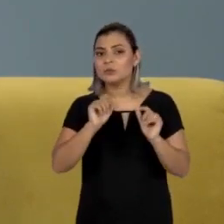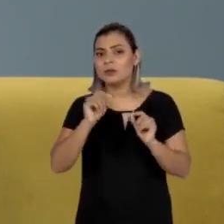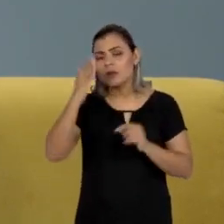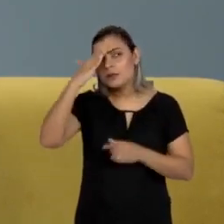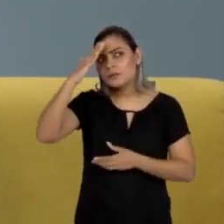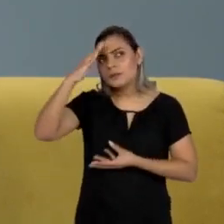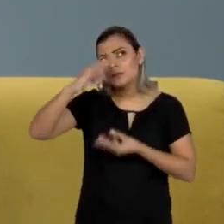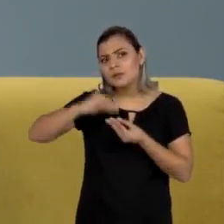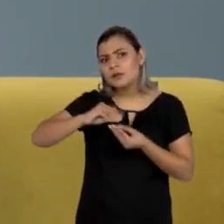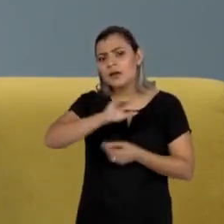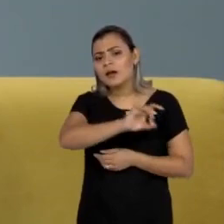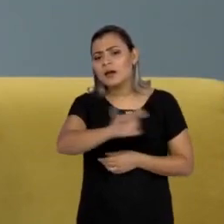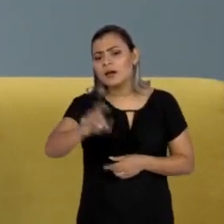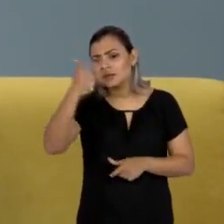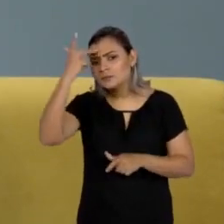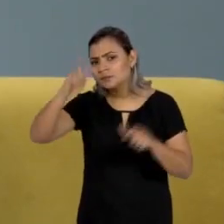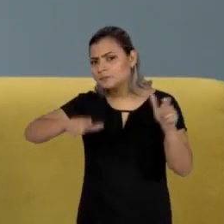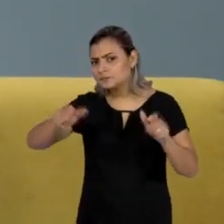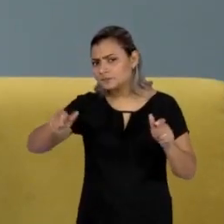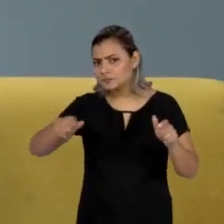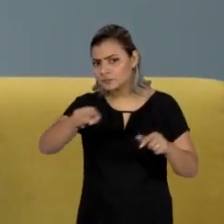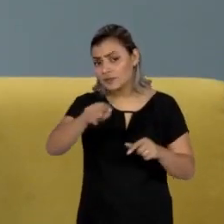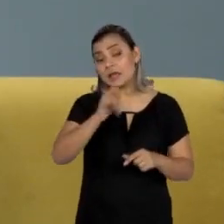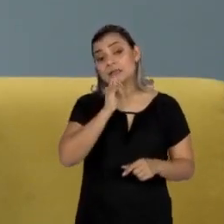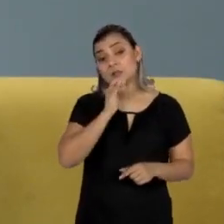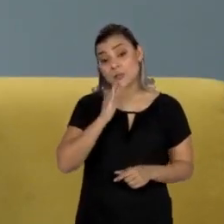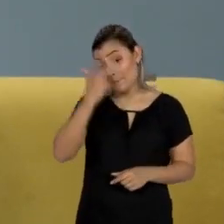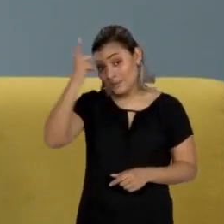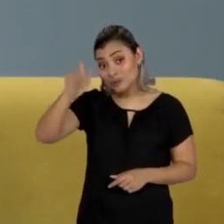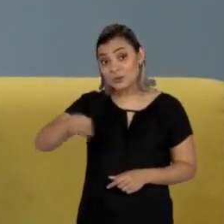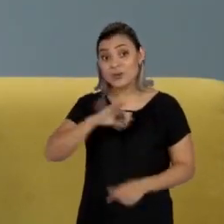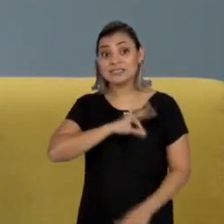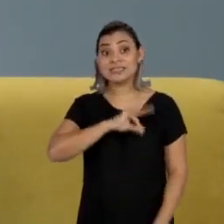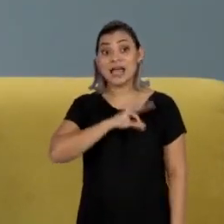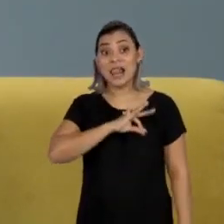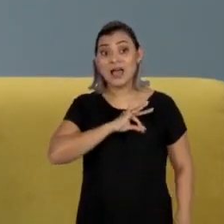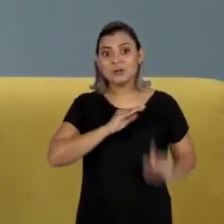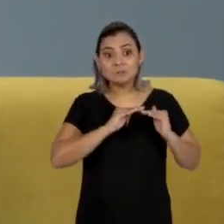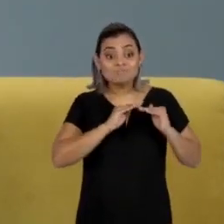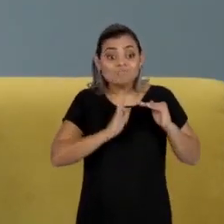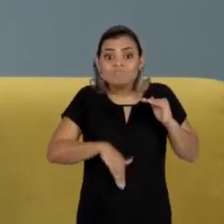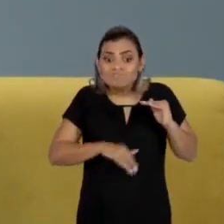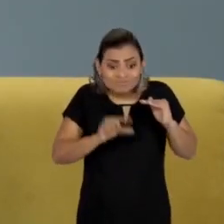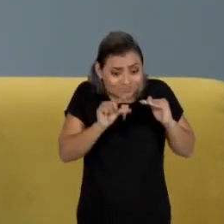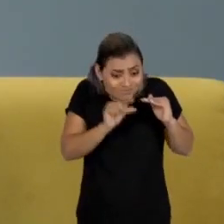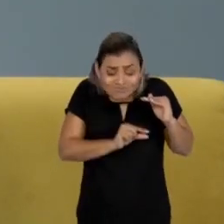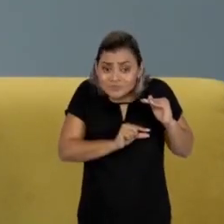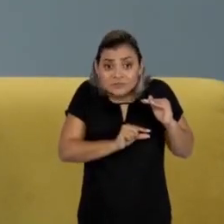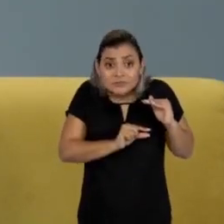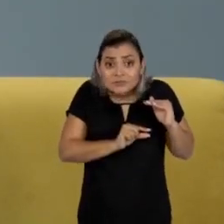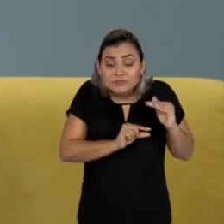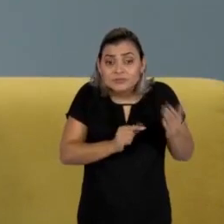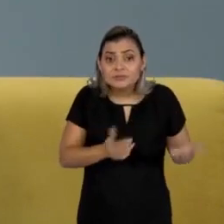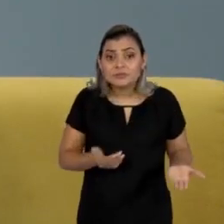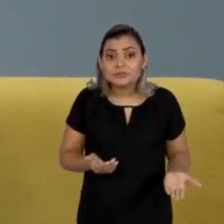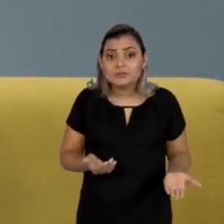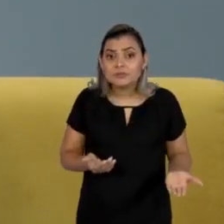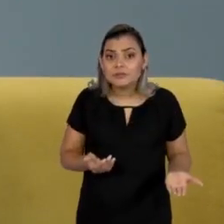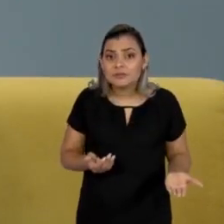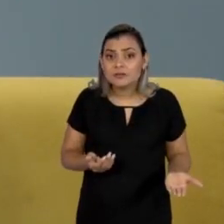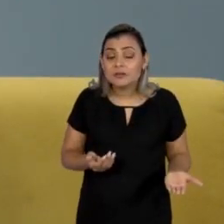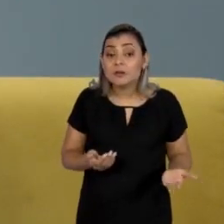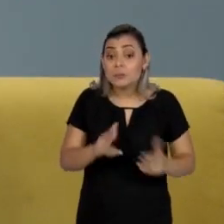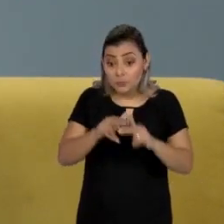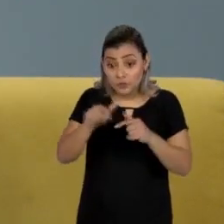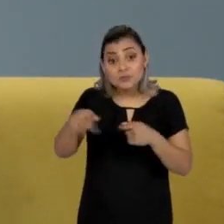qual é a condição da pessoa. A gente tem casos onde a pessoa está ganhando menos do que o mínimo que ela precisa para se manter. E aí, nesse caso,